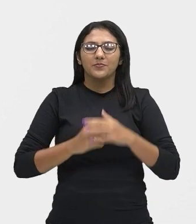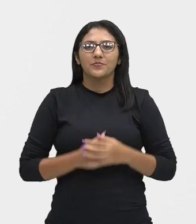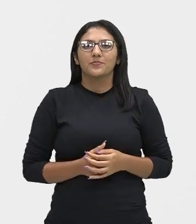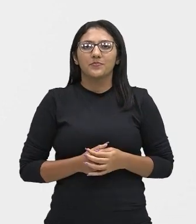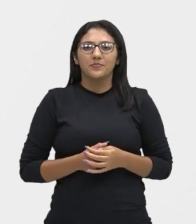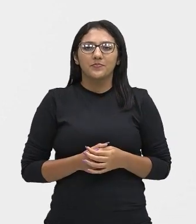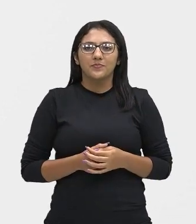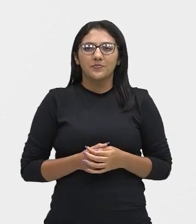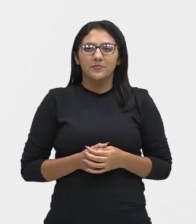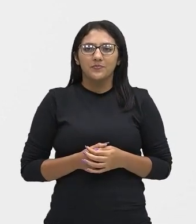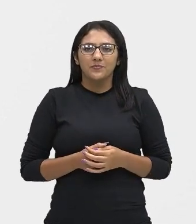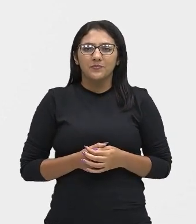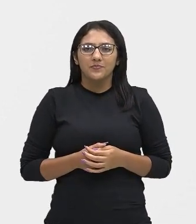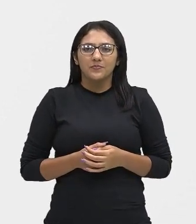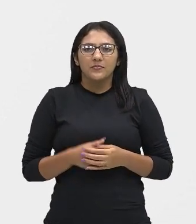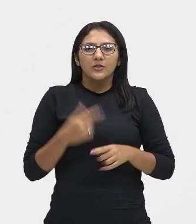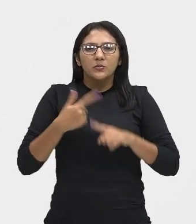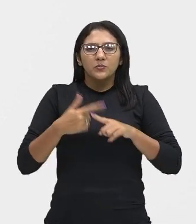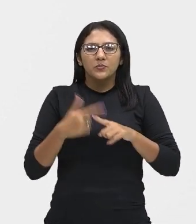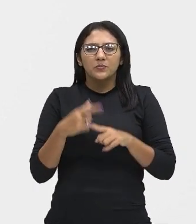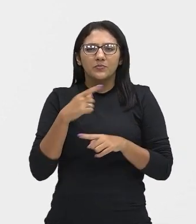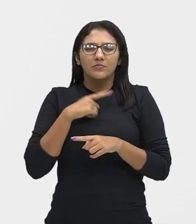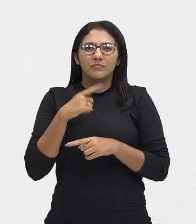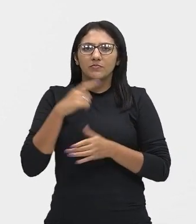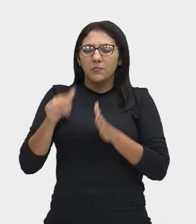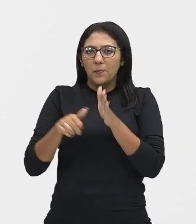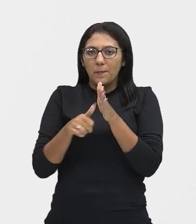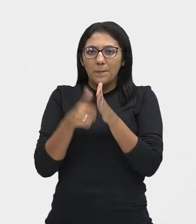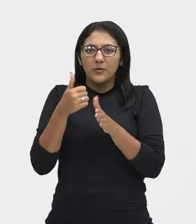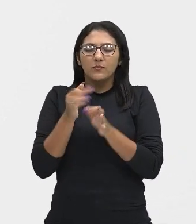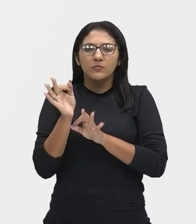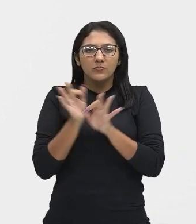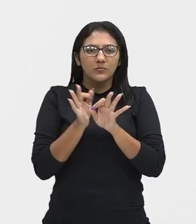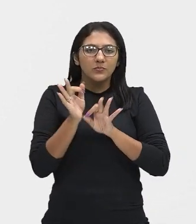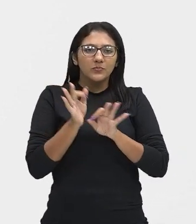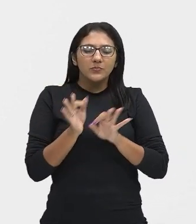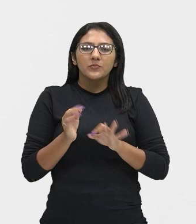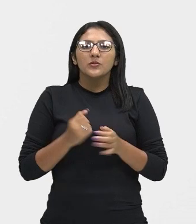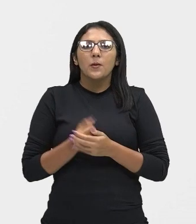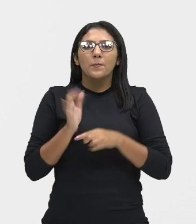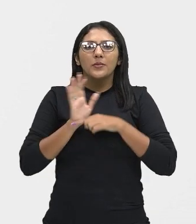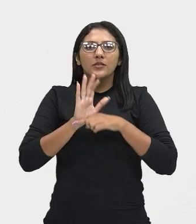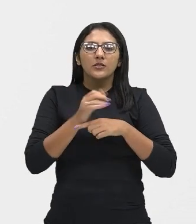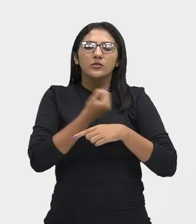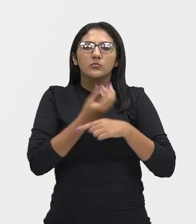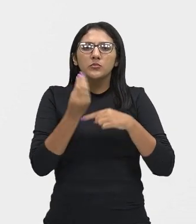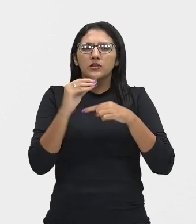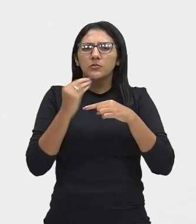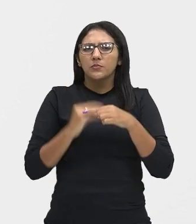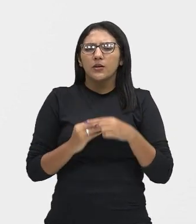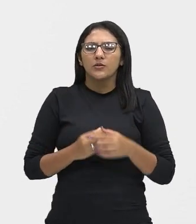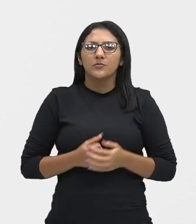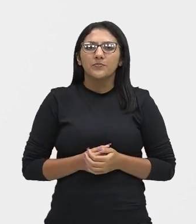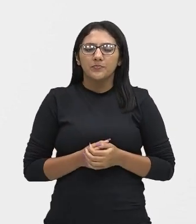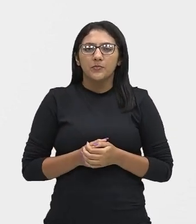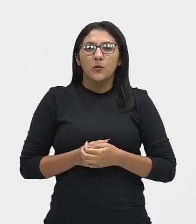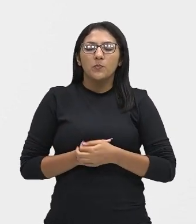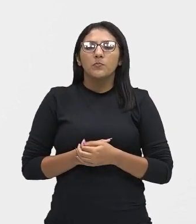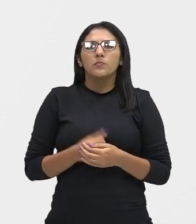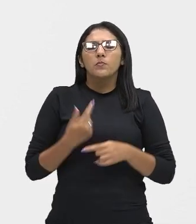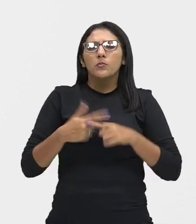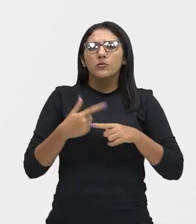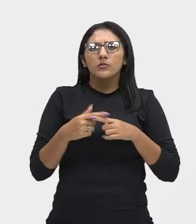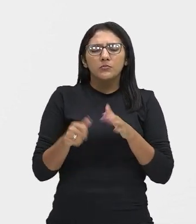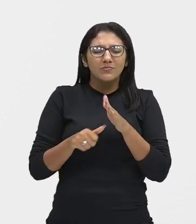Bom, pessoal, por que tem essa nossa primeira cartela, divisão de números racionais representados na forma de fração? Primeiro, pessoal, porque os